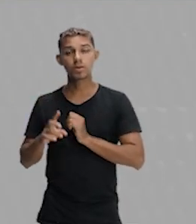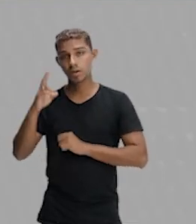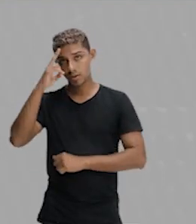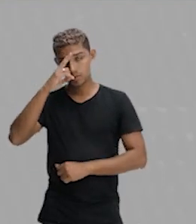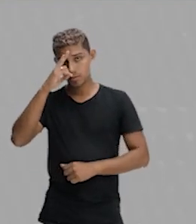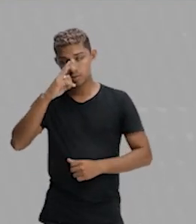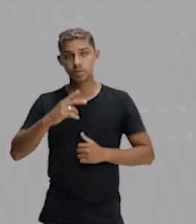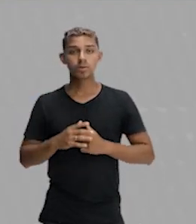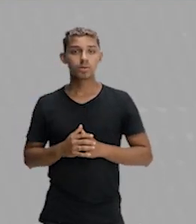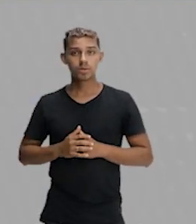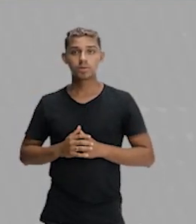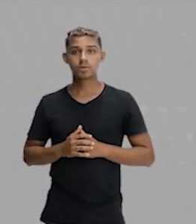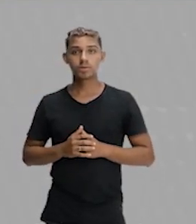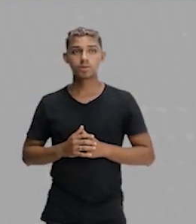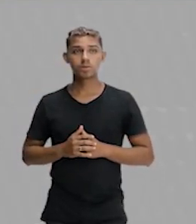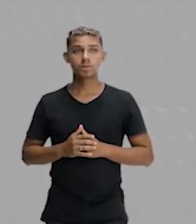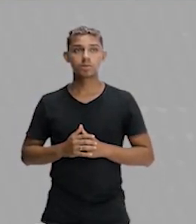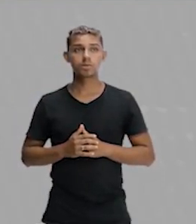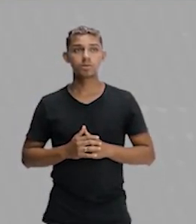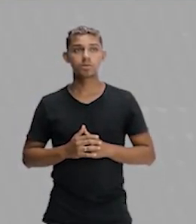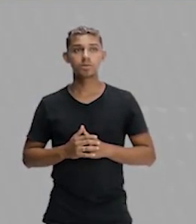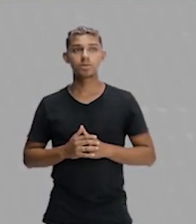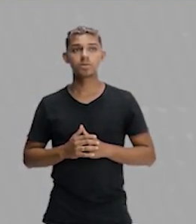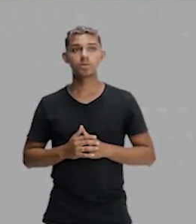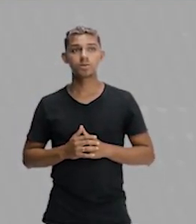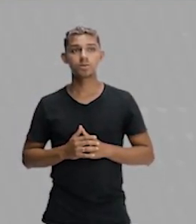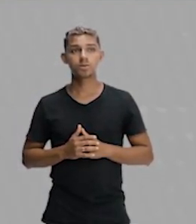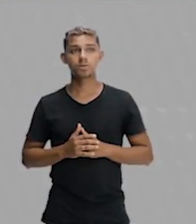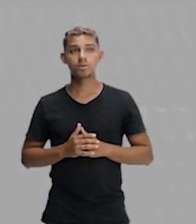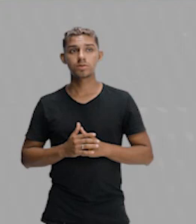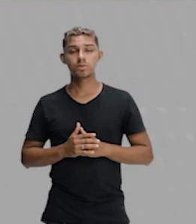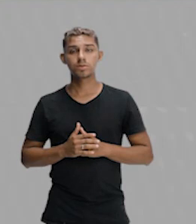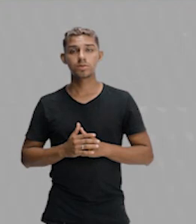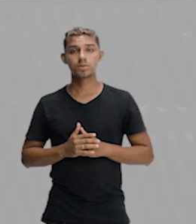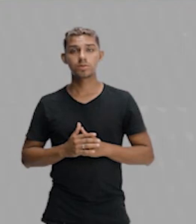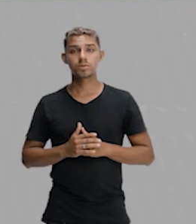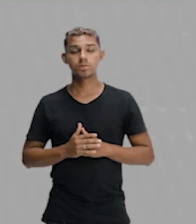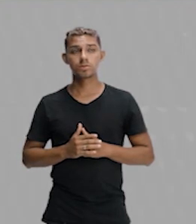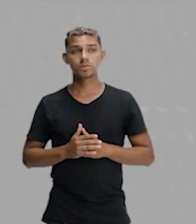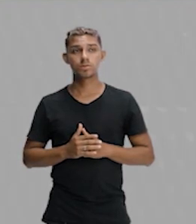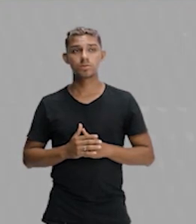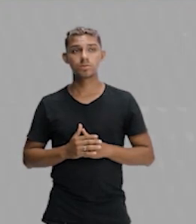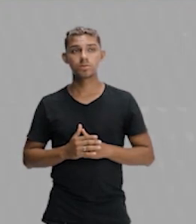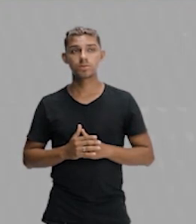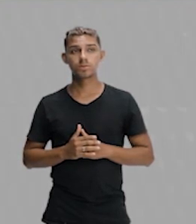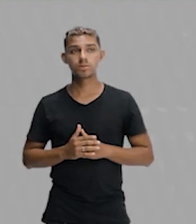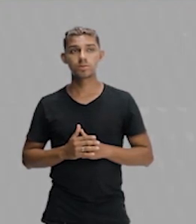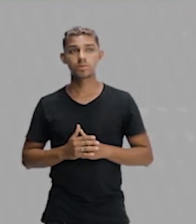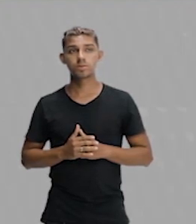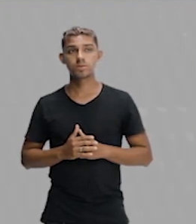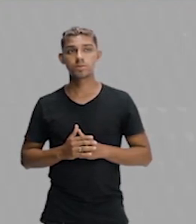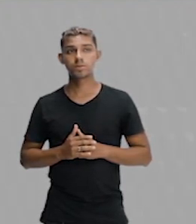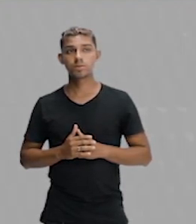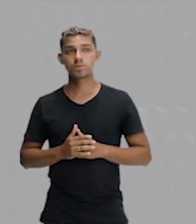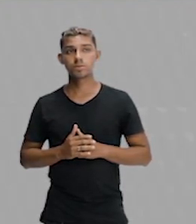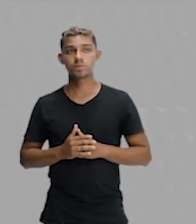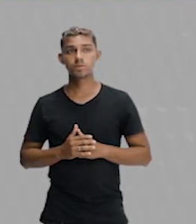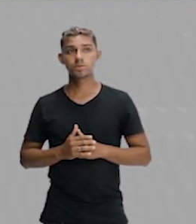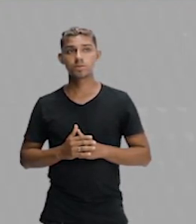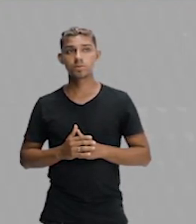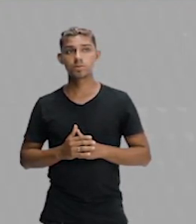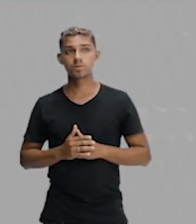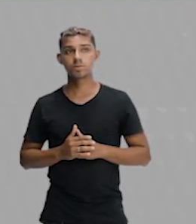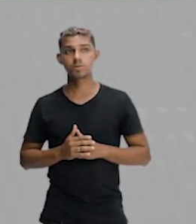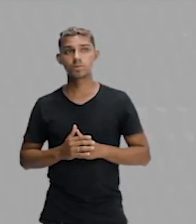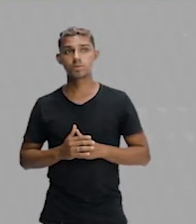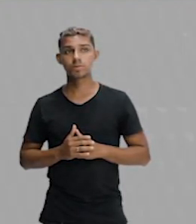positiva as linhas irão sair, da negativa as linhas irão chegar. Certo? Então vai sair da positiva, ó. Então